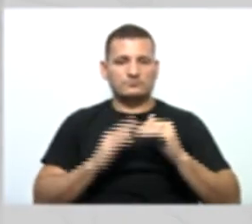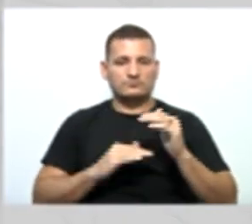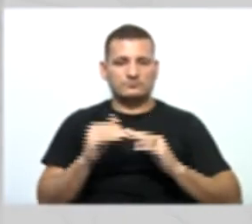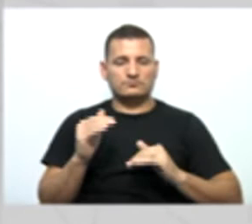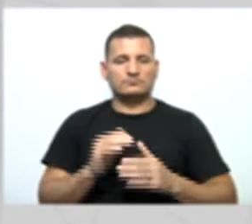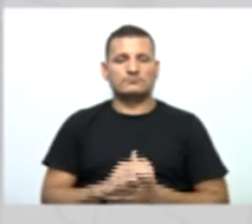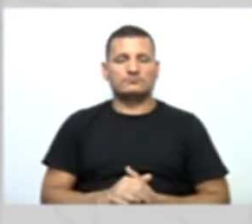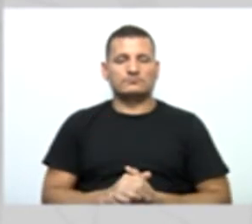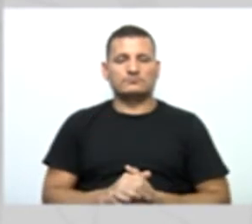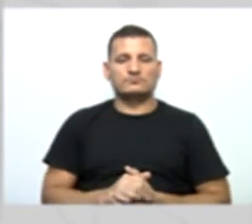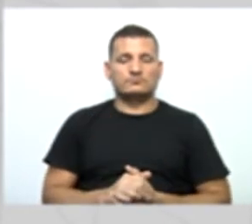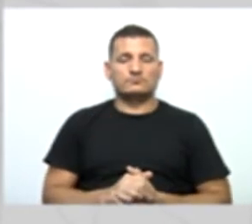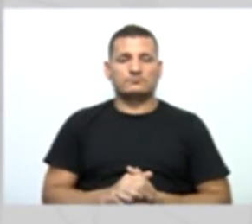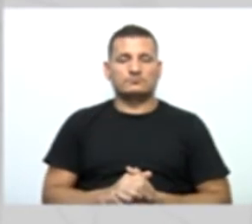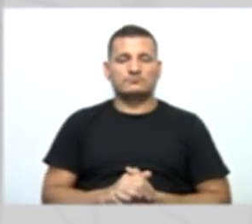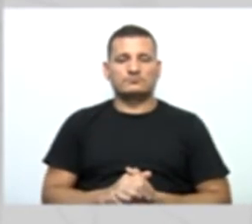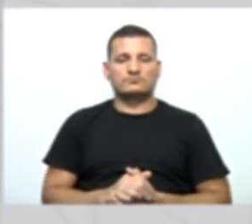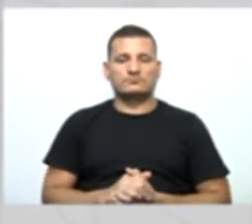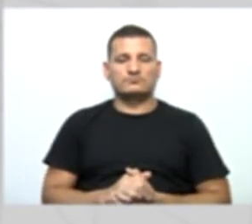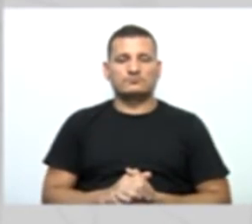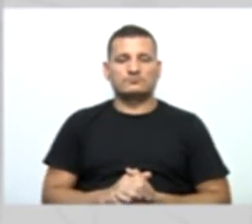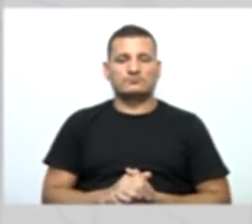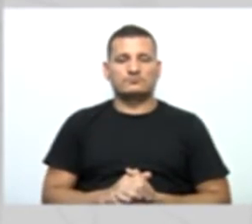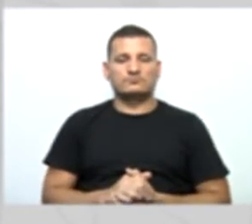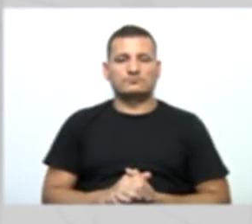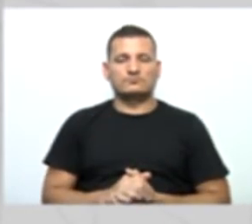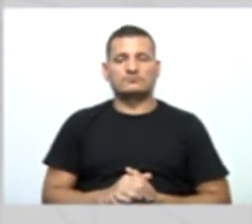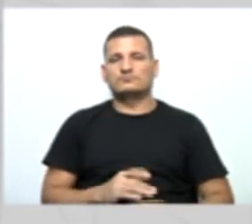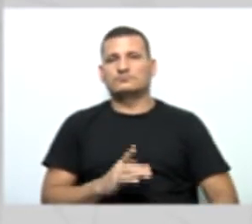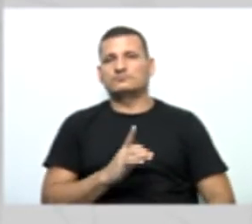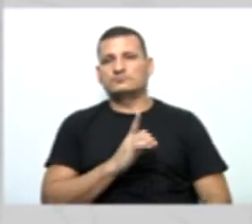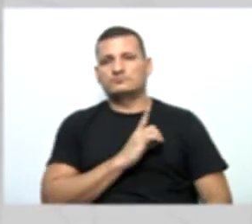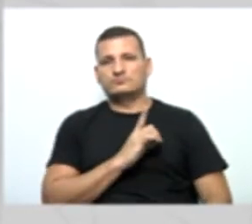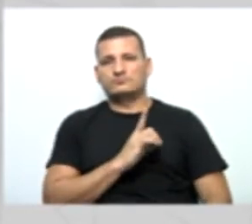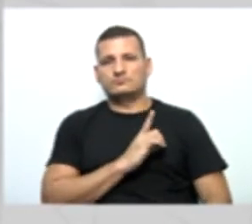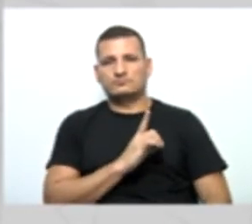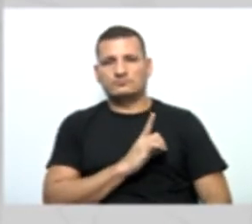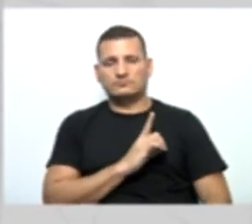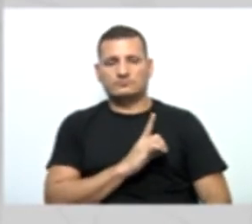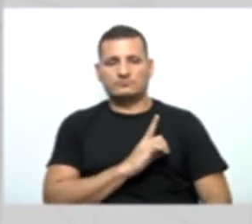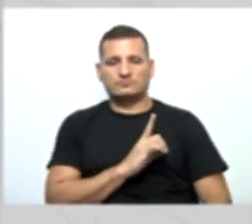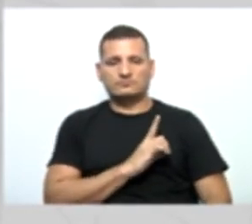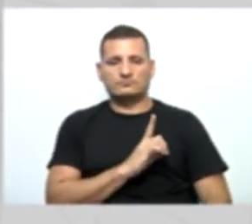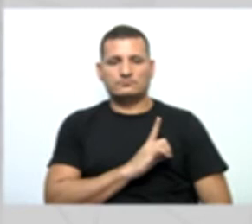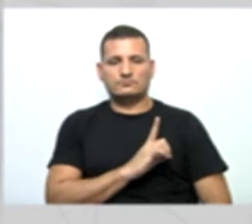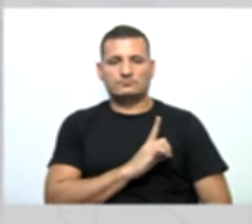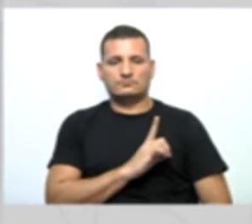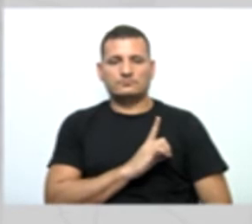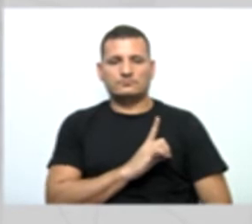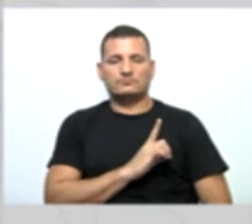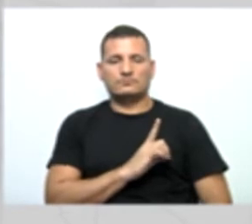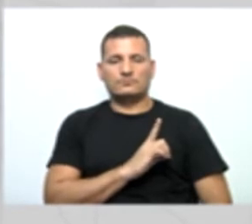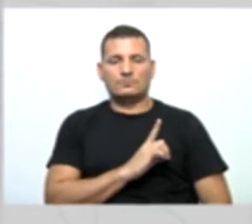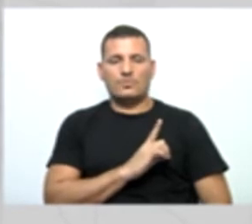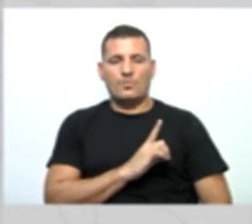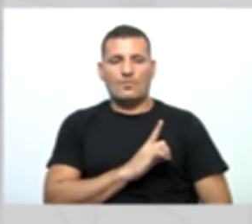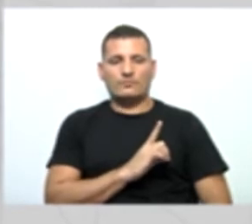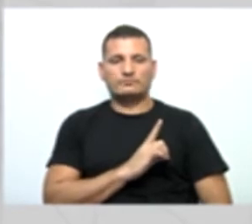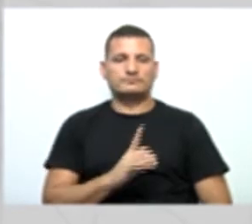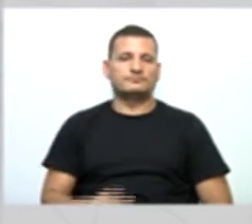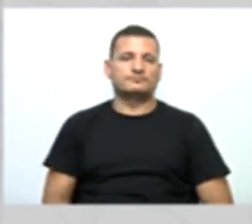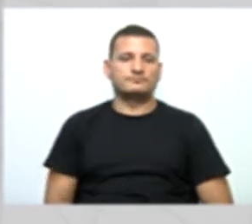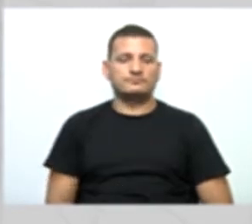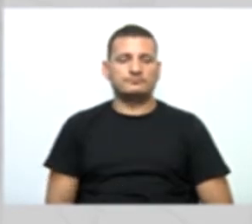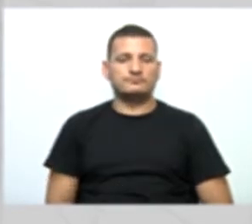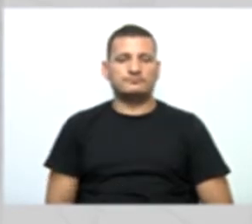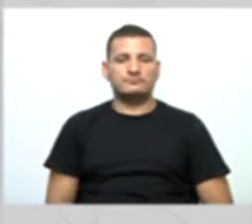Maria, ela trabalha como delegada. Pronto. A Maria é delegada. Então,